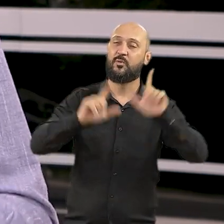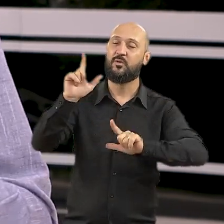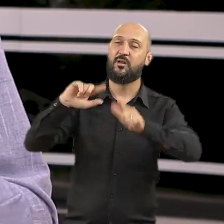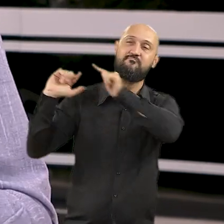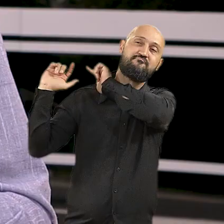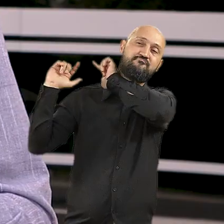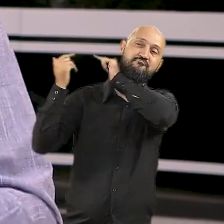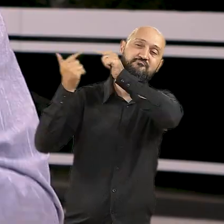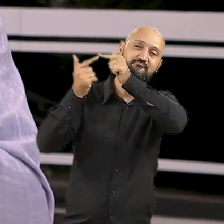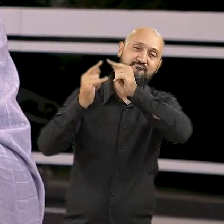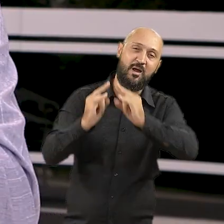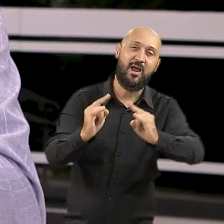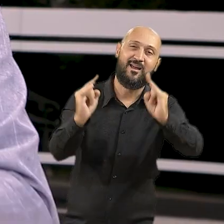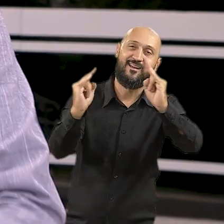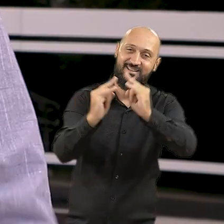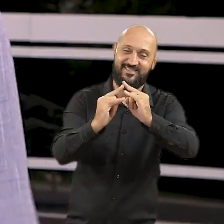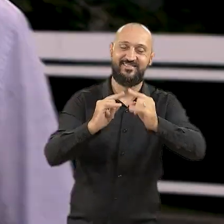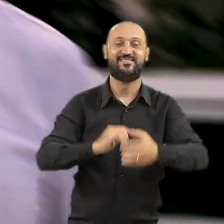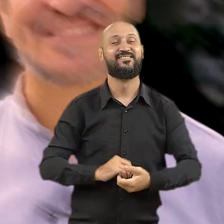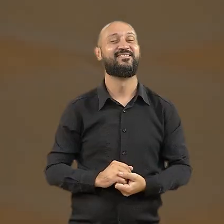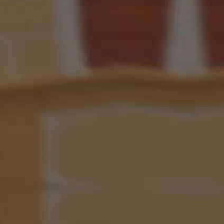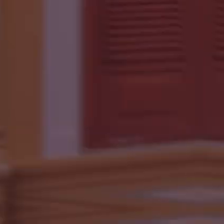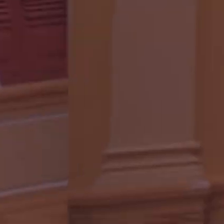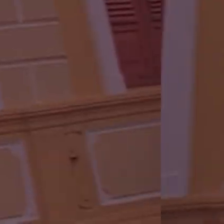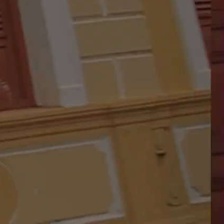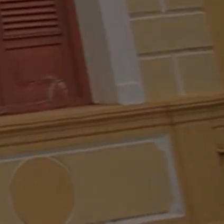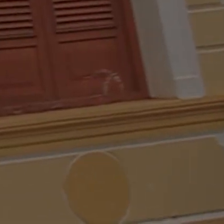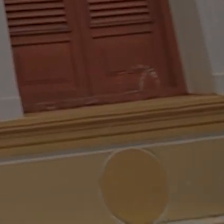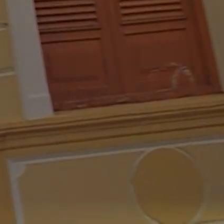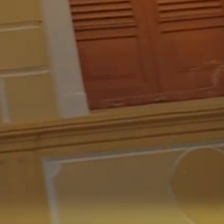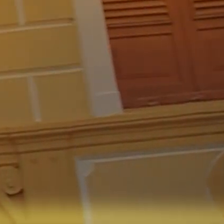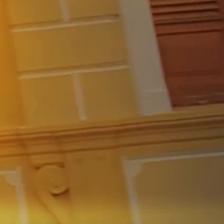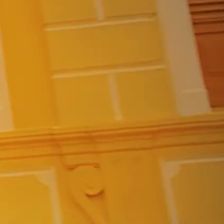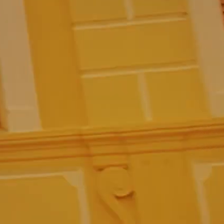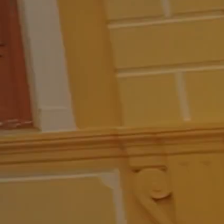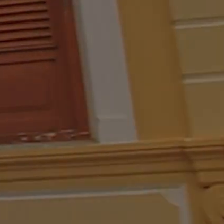programa Do Barroco ao Barracão.